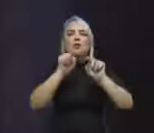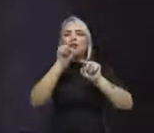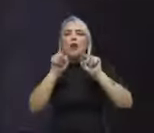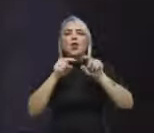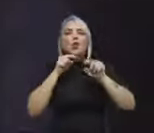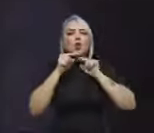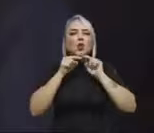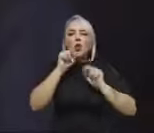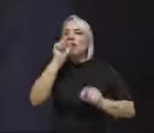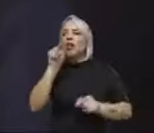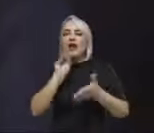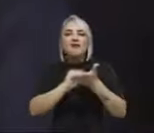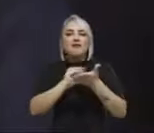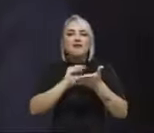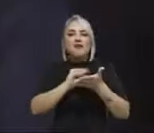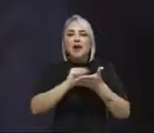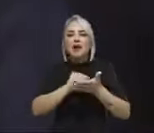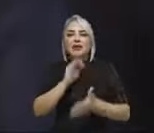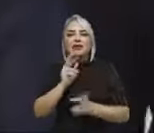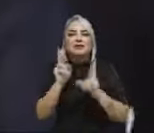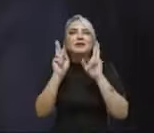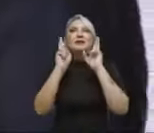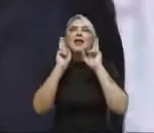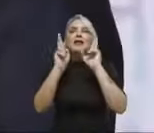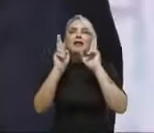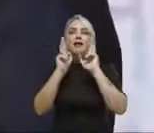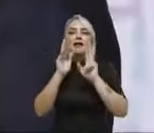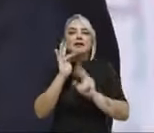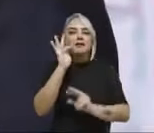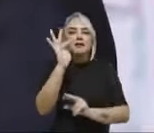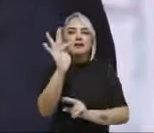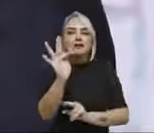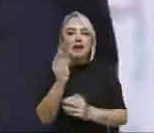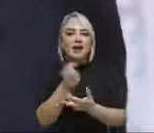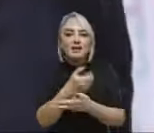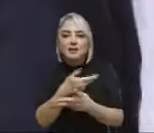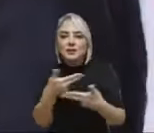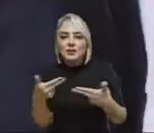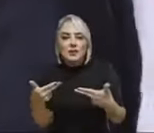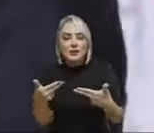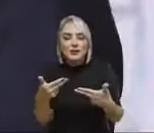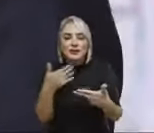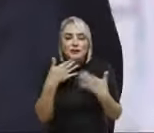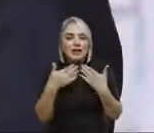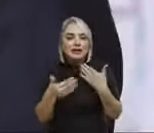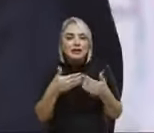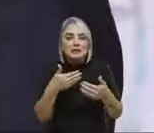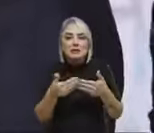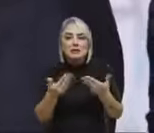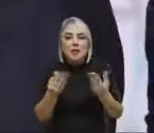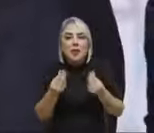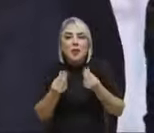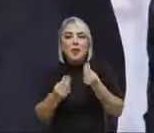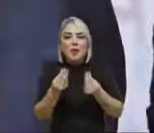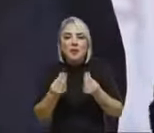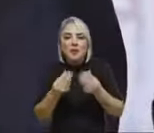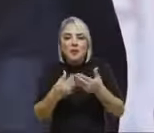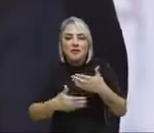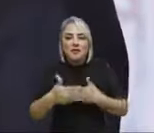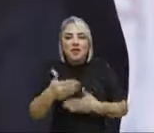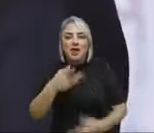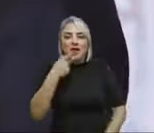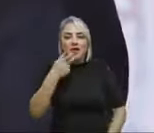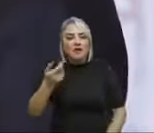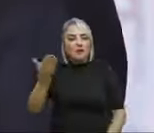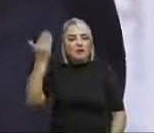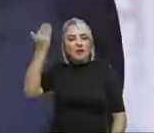ausência de horizontes. Os fatos pareciam sem caminhada. Eu não falo do passado, nem quero